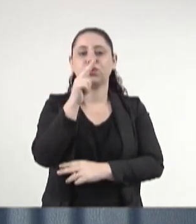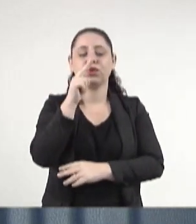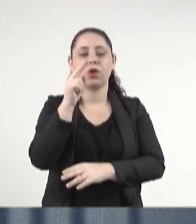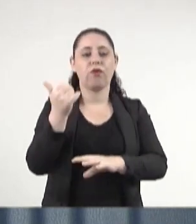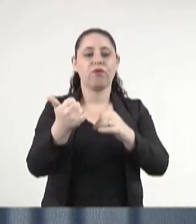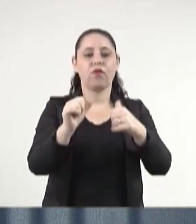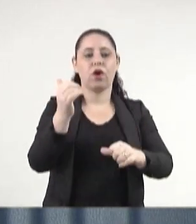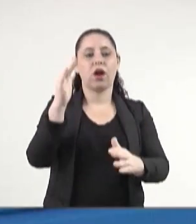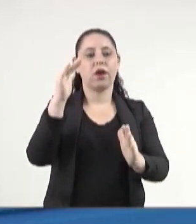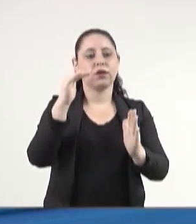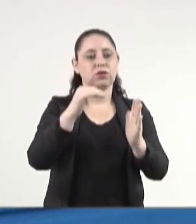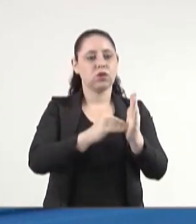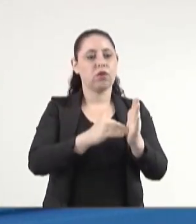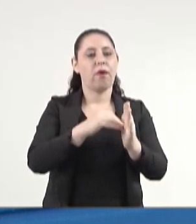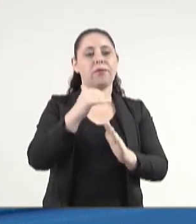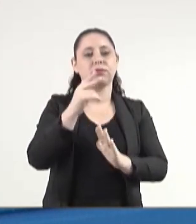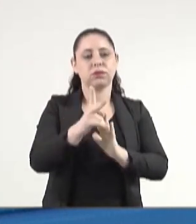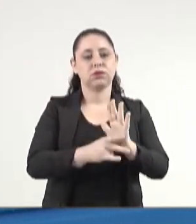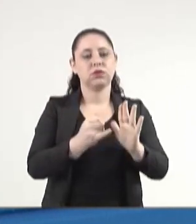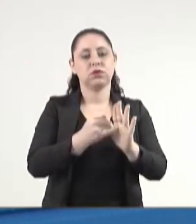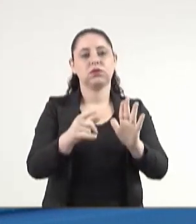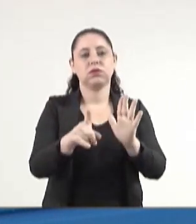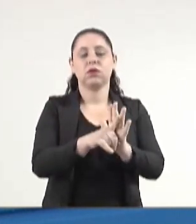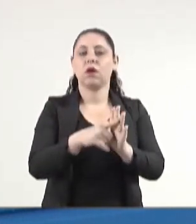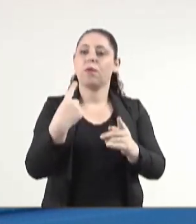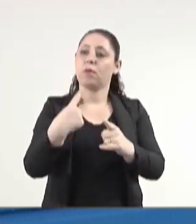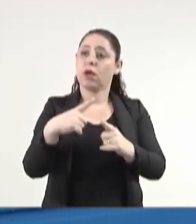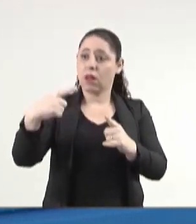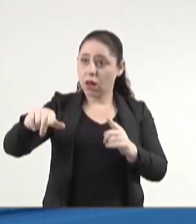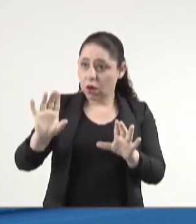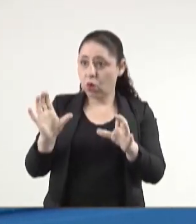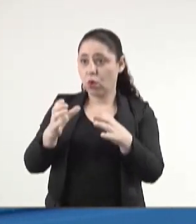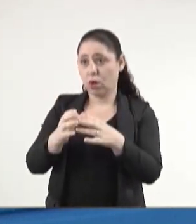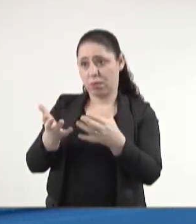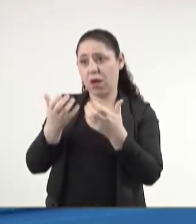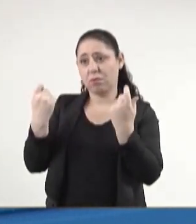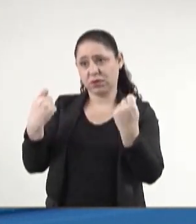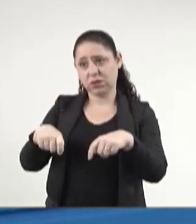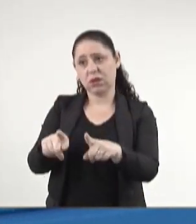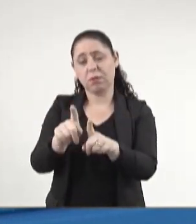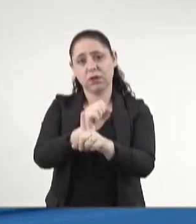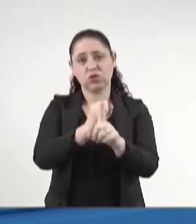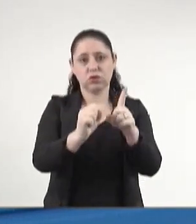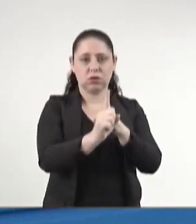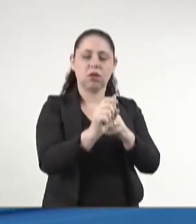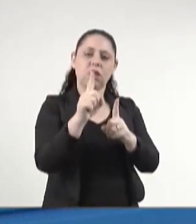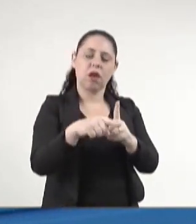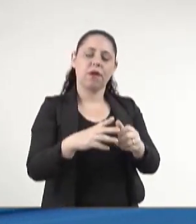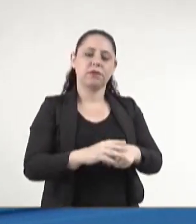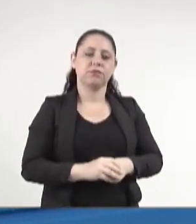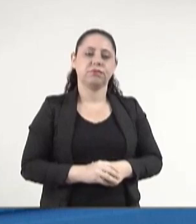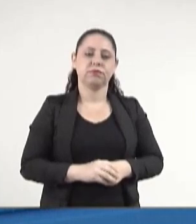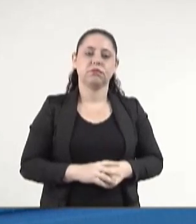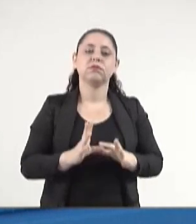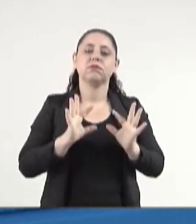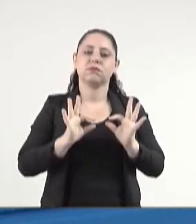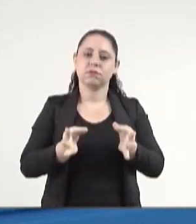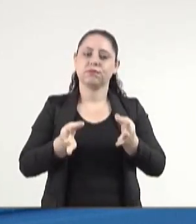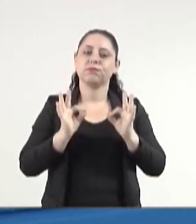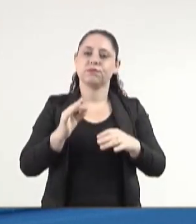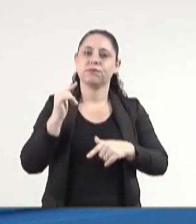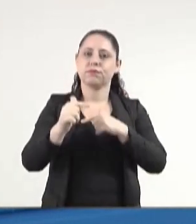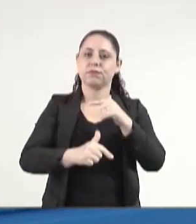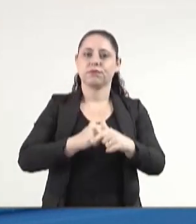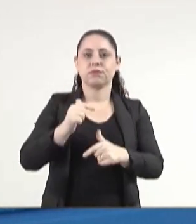desse projeto de lei, porque é de interesse da categoria, mas é de interesse da sociedade também. Tenho certeza que